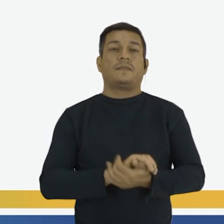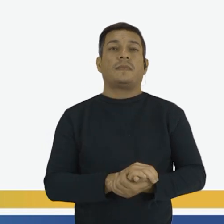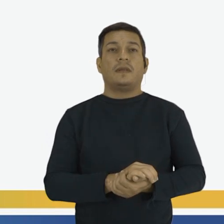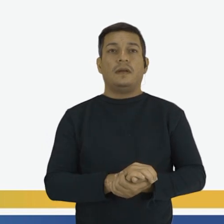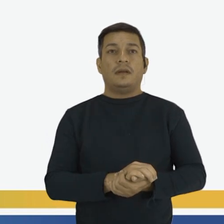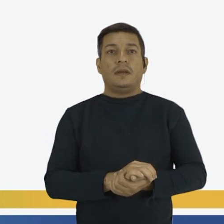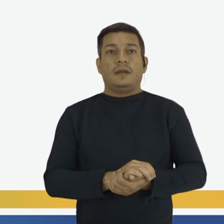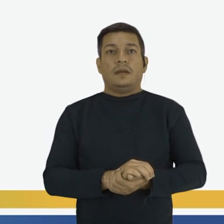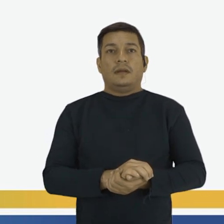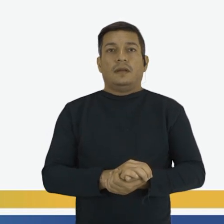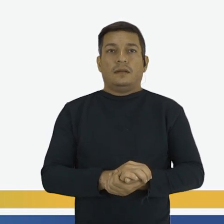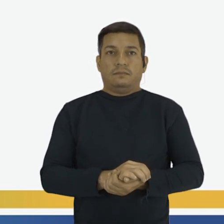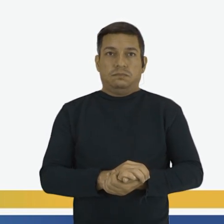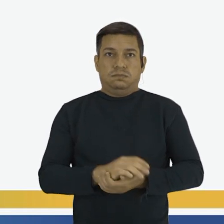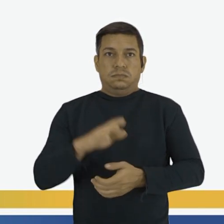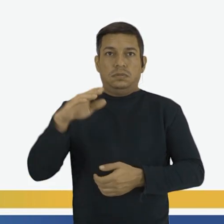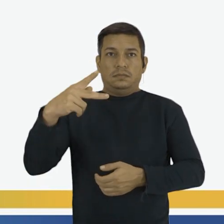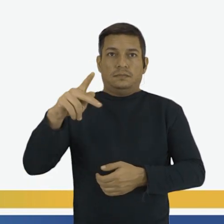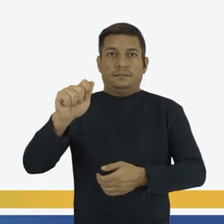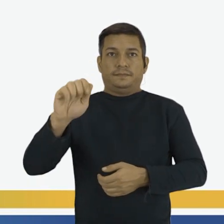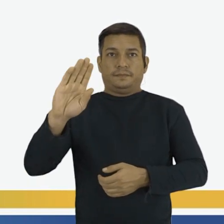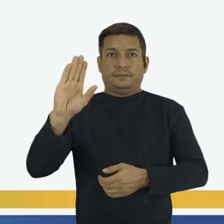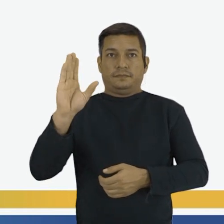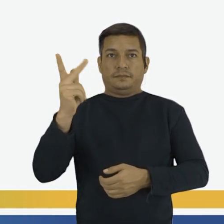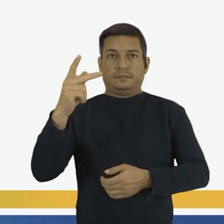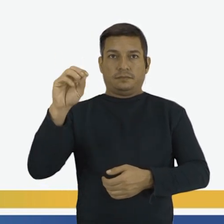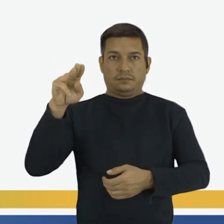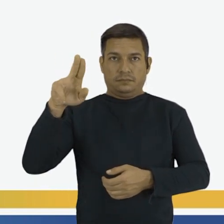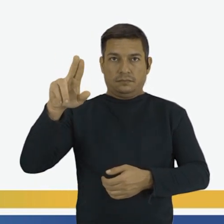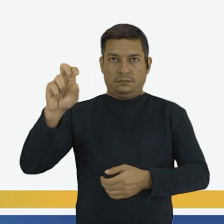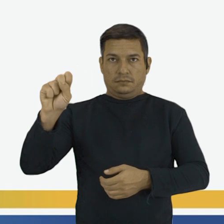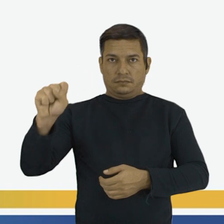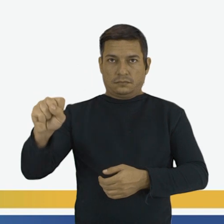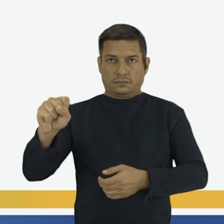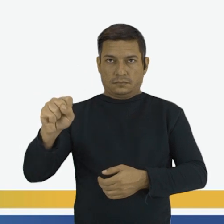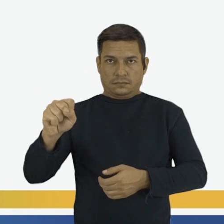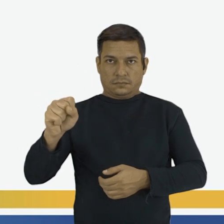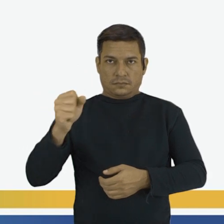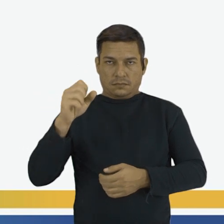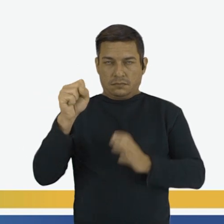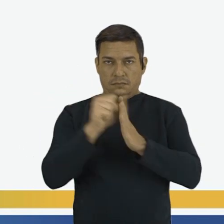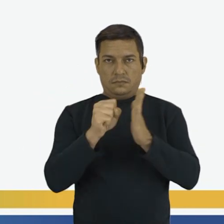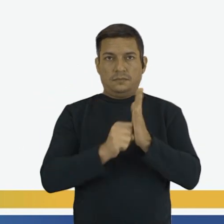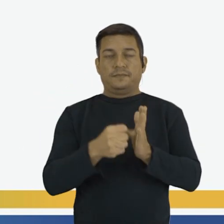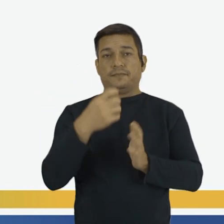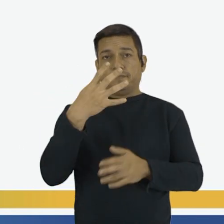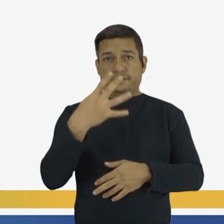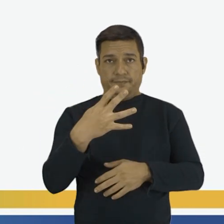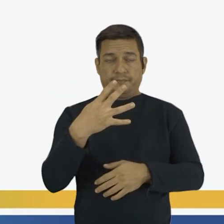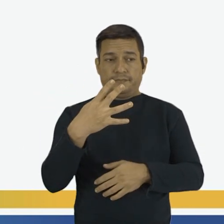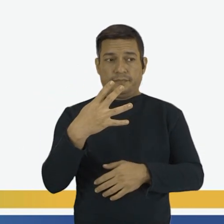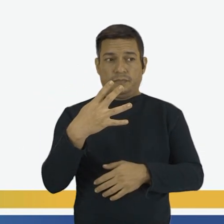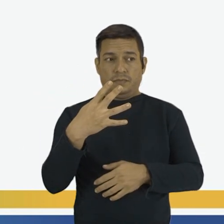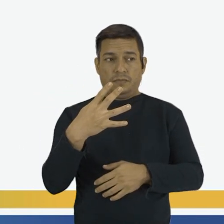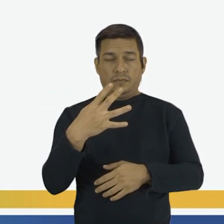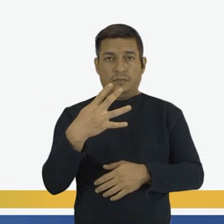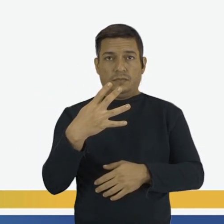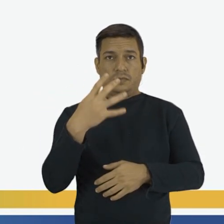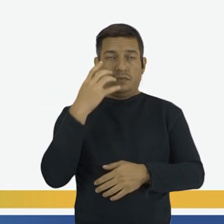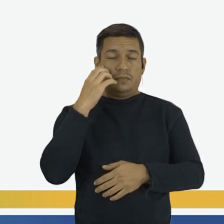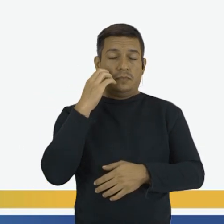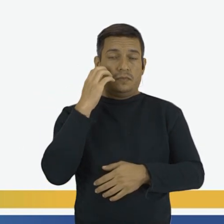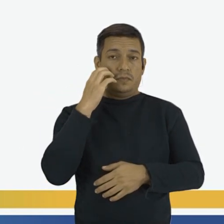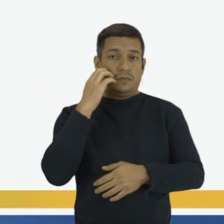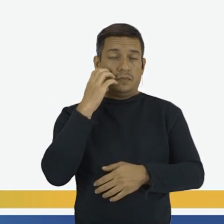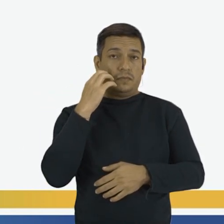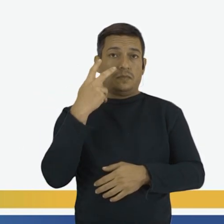religiosa. Lá no Pátio Minos, monges egípcios, no século IV, olha só, a gente já está no século